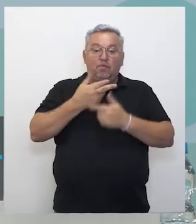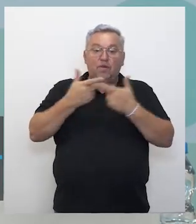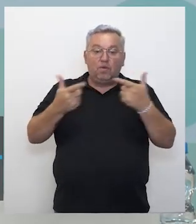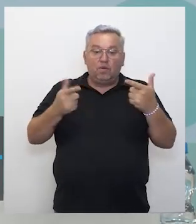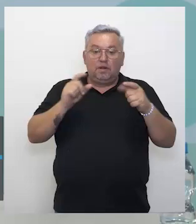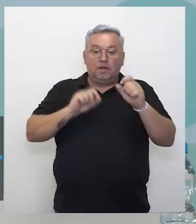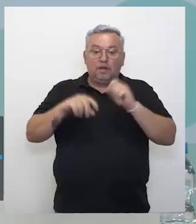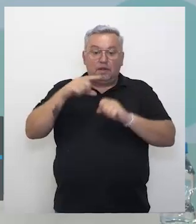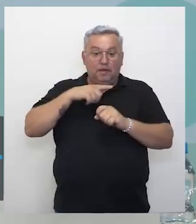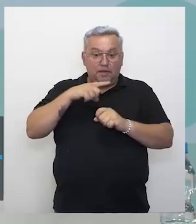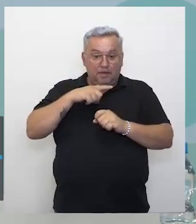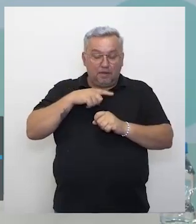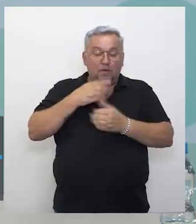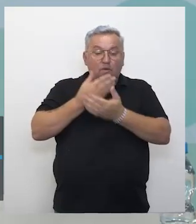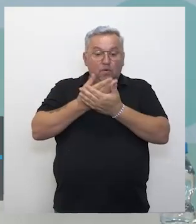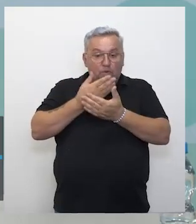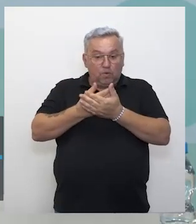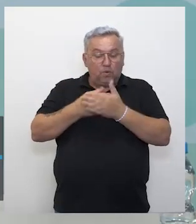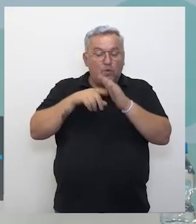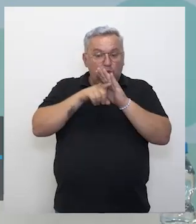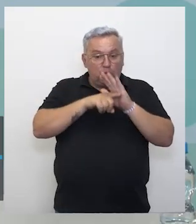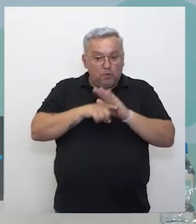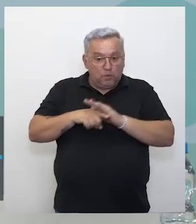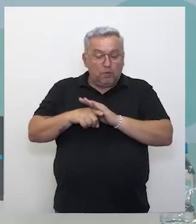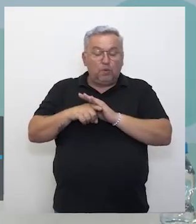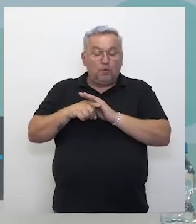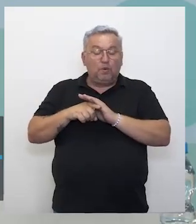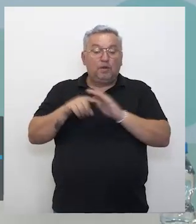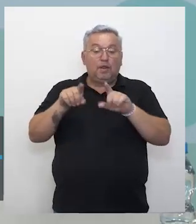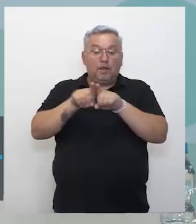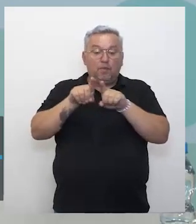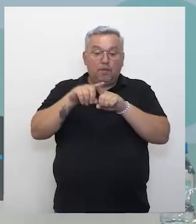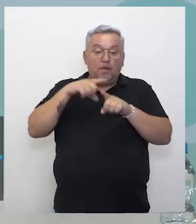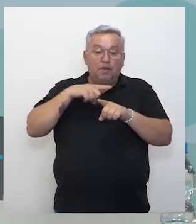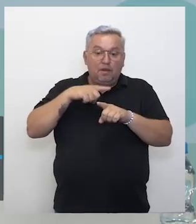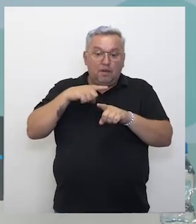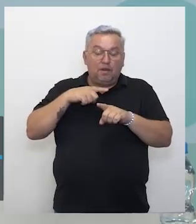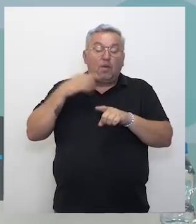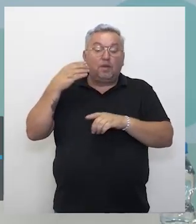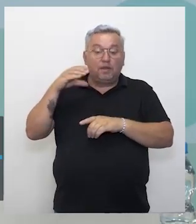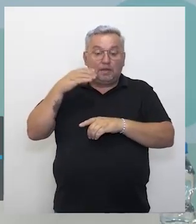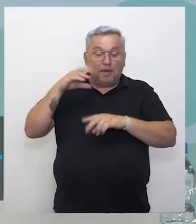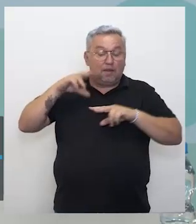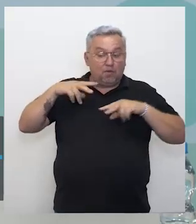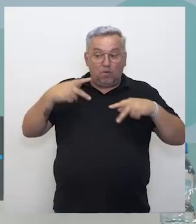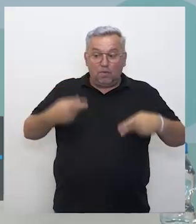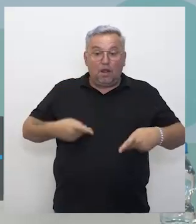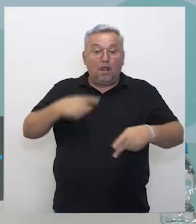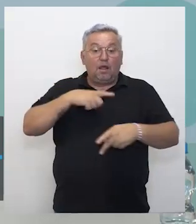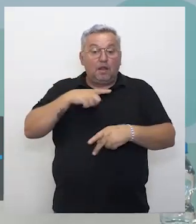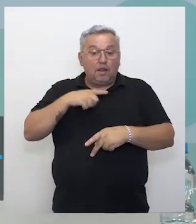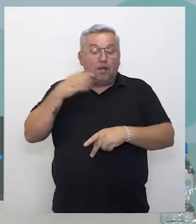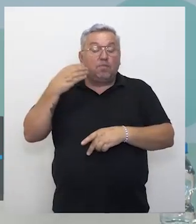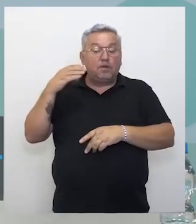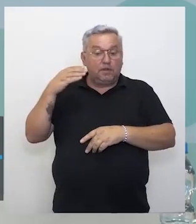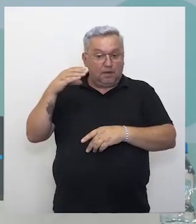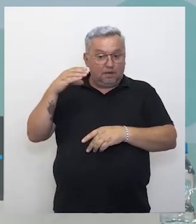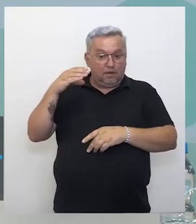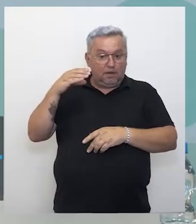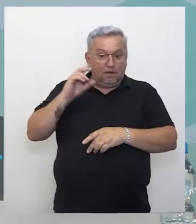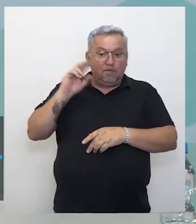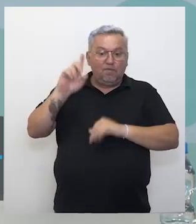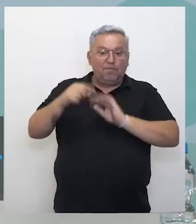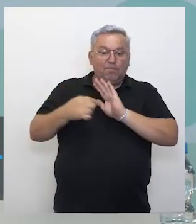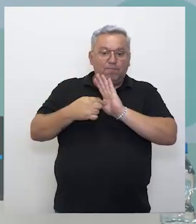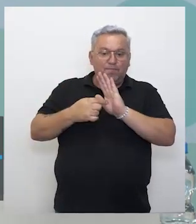que tem um estudo científico dentro das ciências humanas, elas se chamam ciências humanas justamente porque existe ali uma ciência por trás. Então, vai